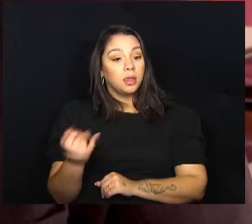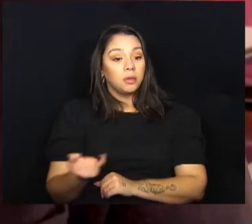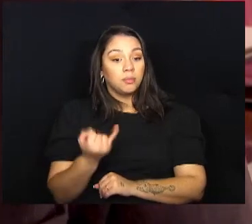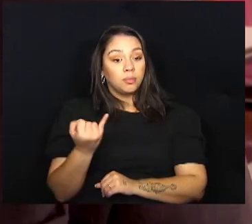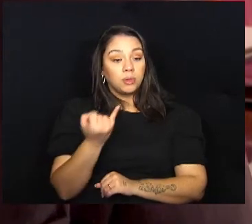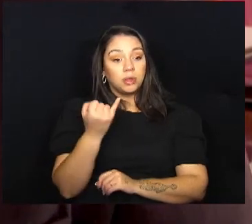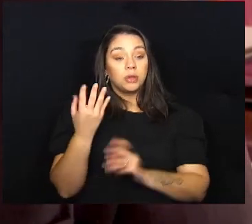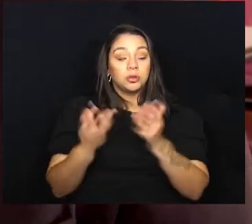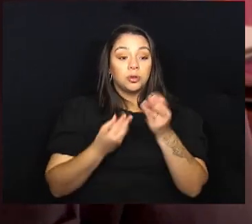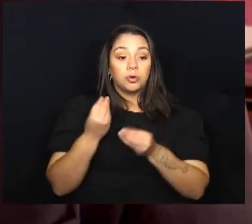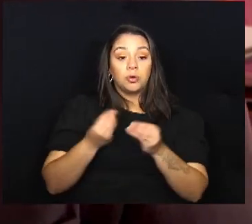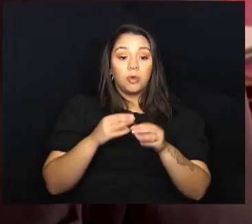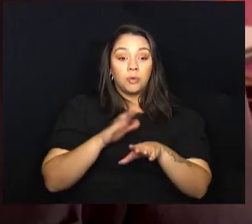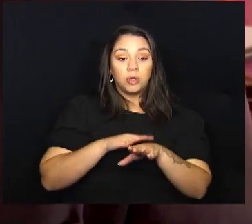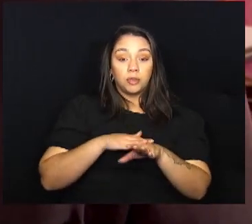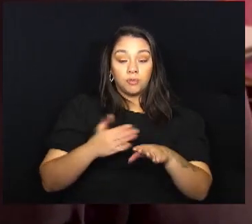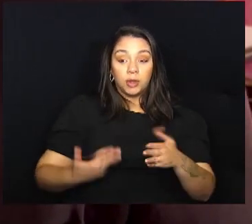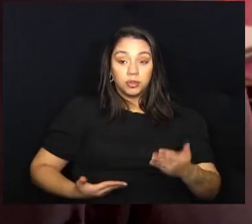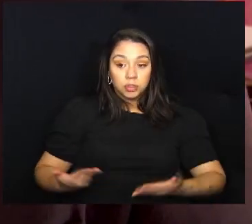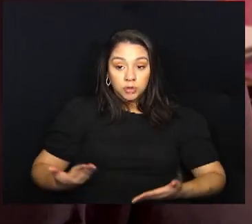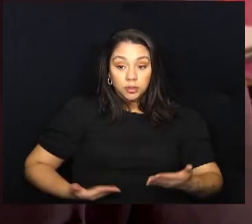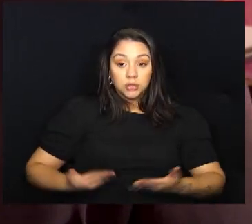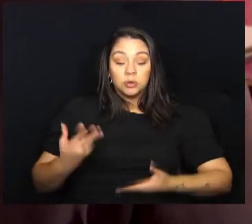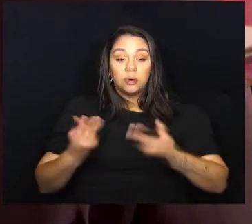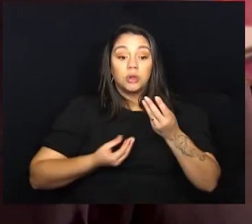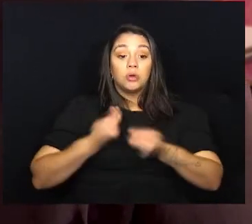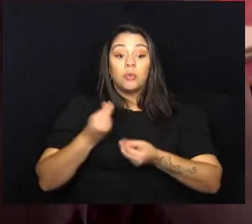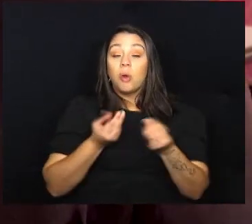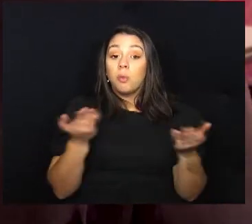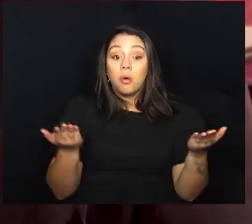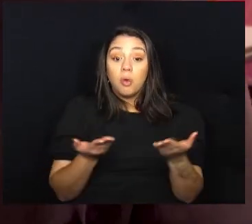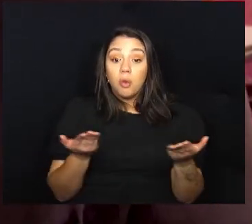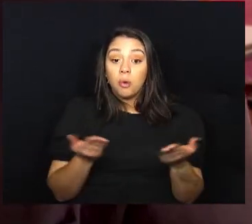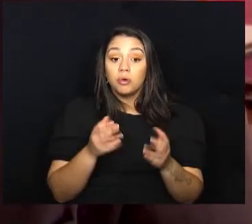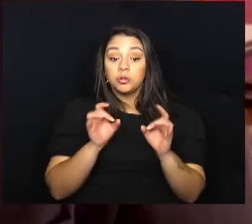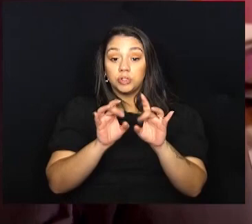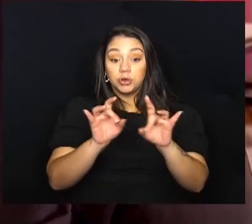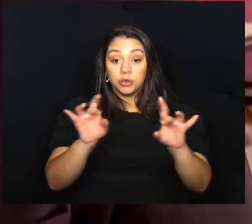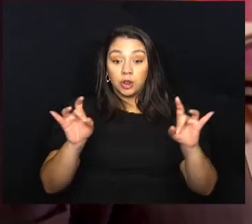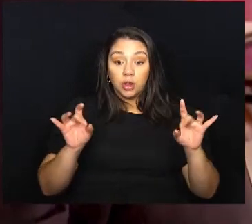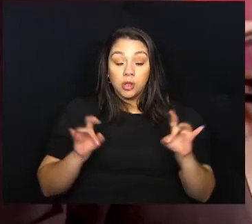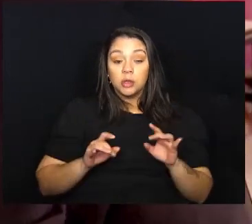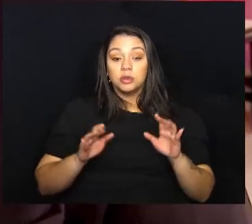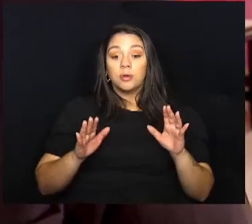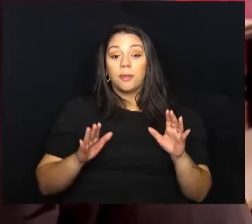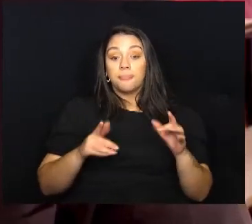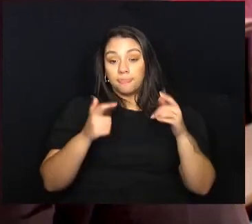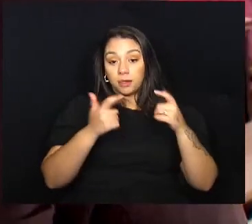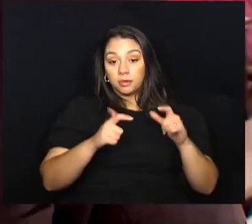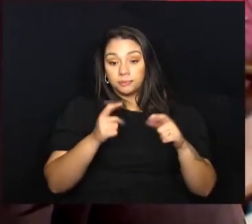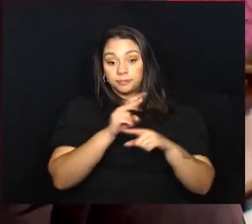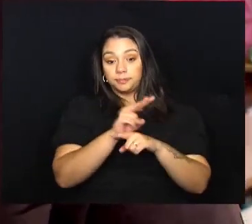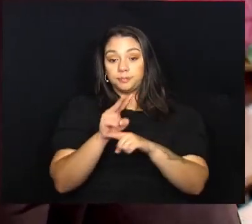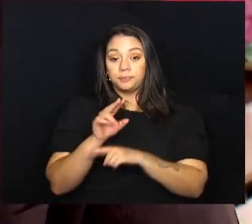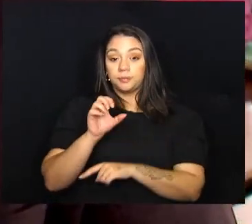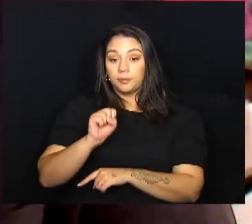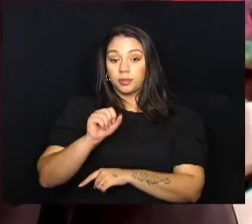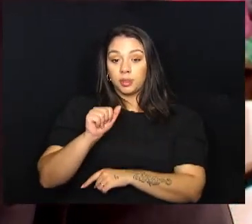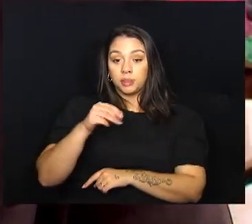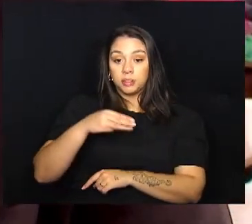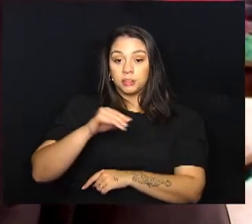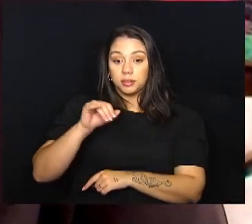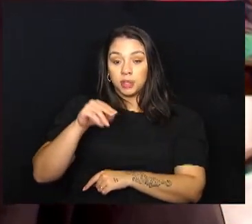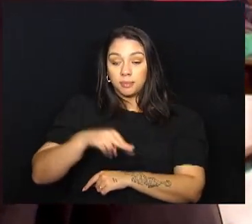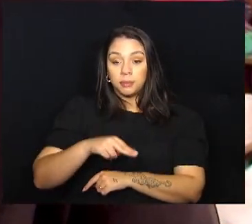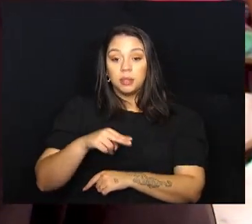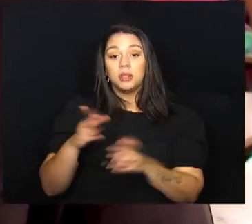é feito o serviço e como é que está a situação de cada um dos abrigos, né, do Samim, passamos lá agora há pouco,